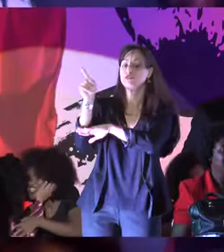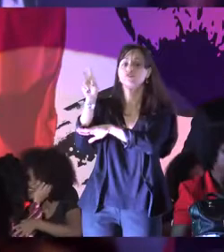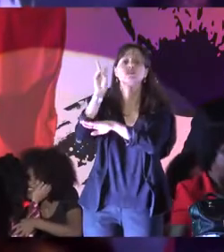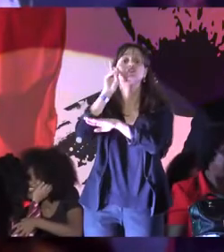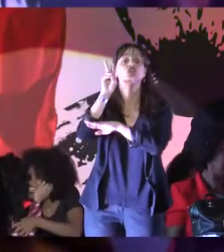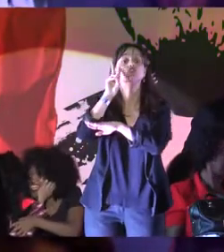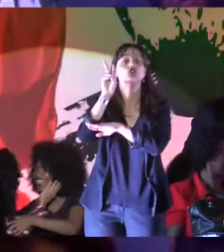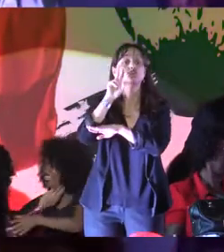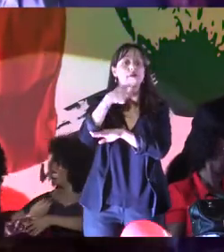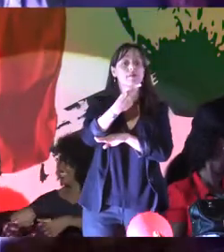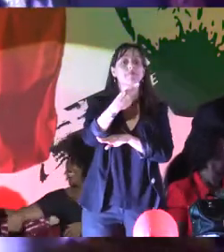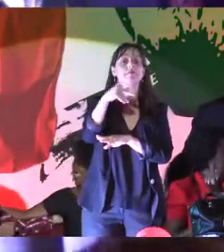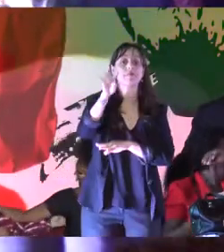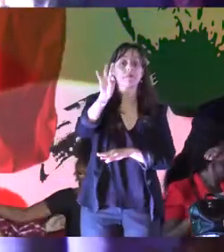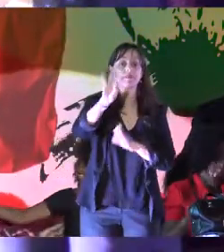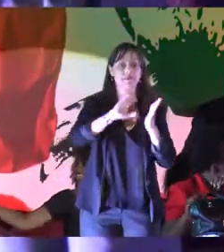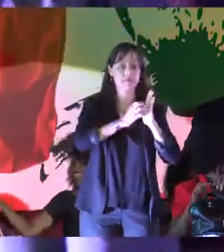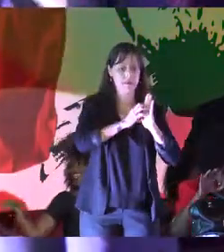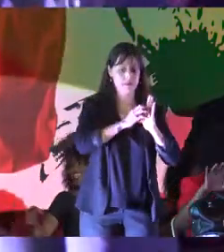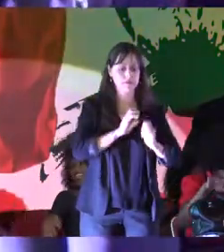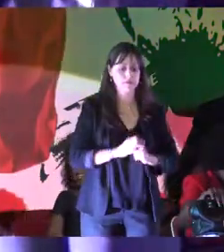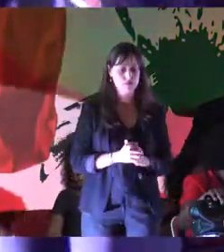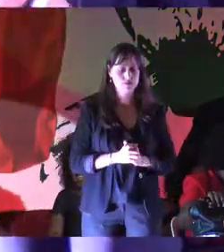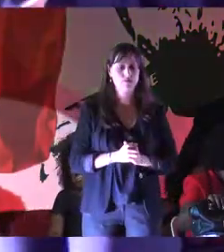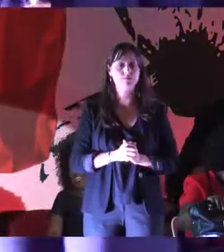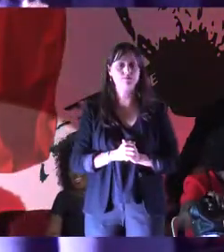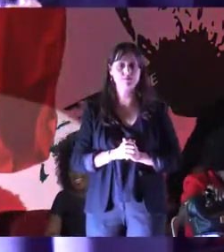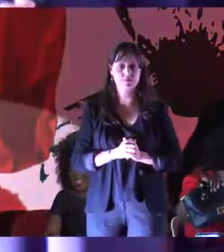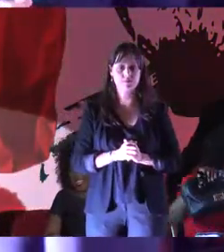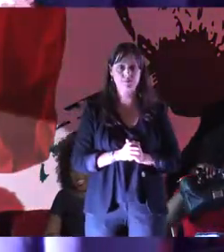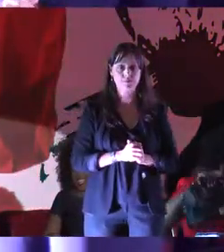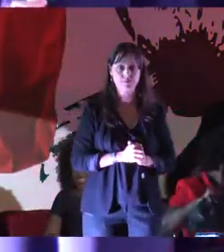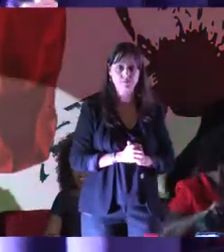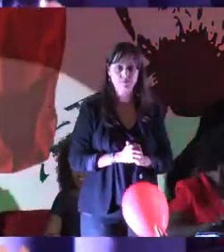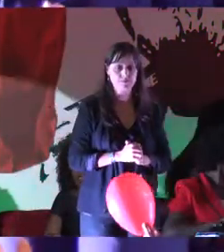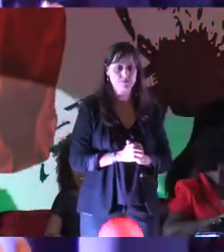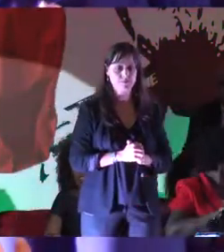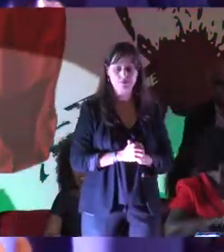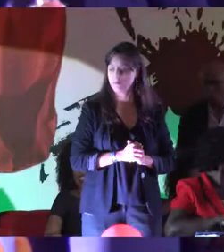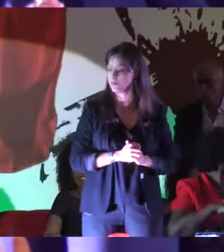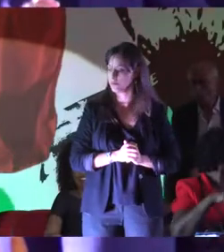a história do nosso partido. E peço a atenção de todos e todas.